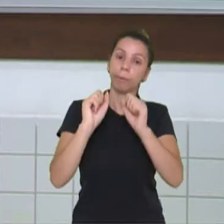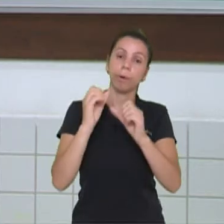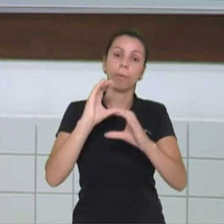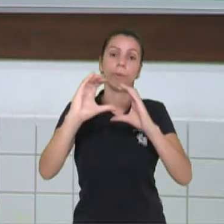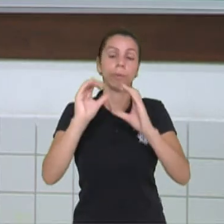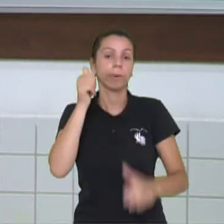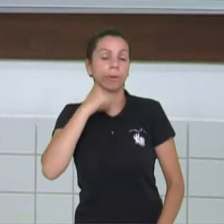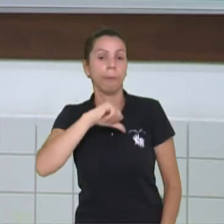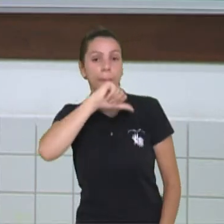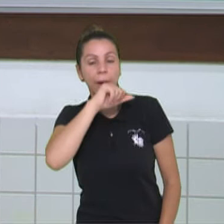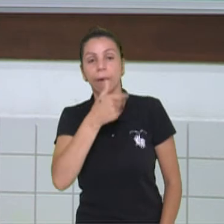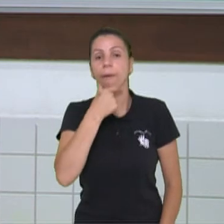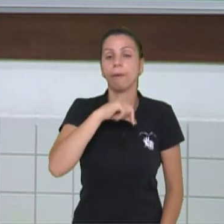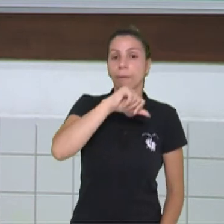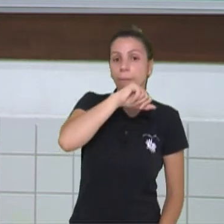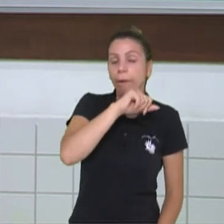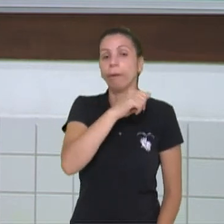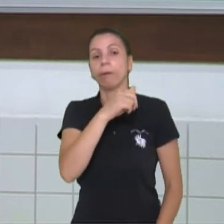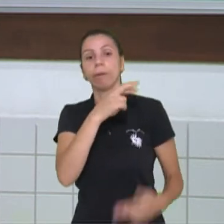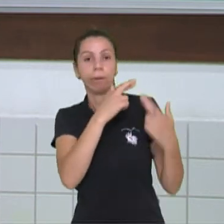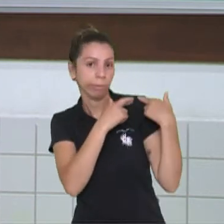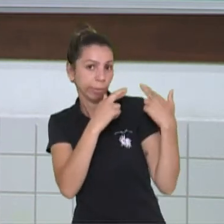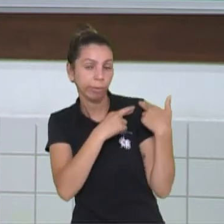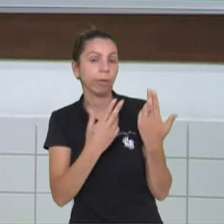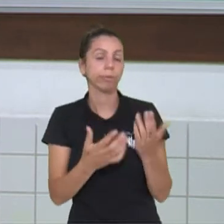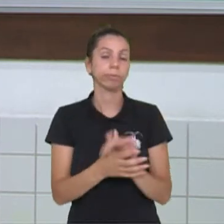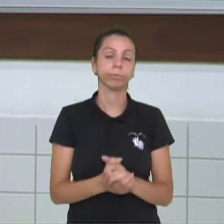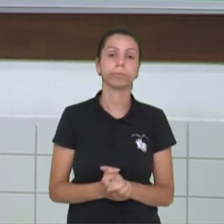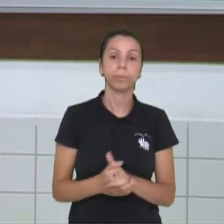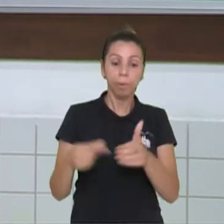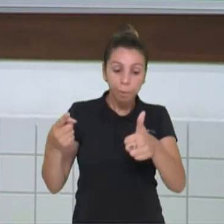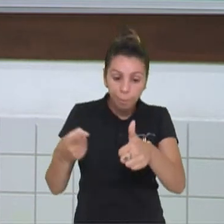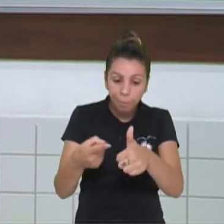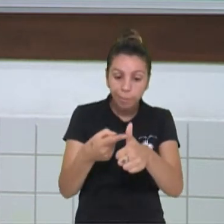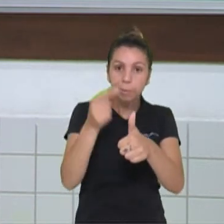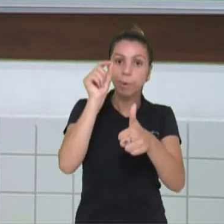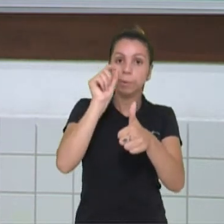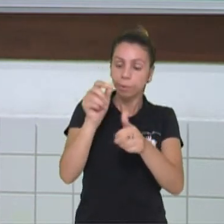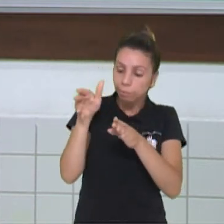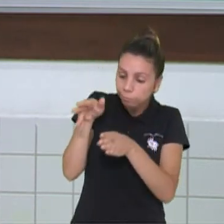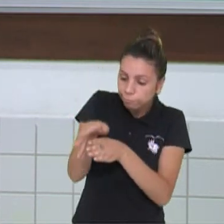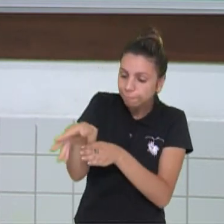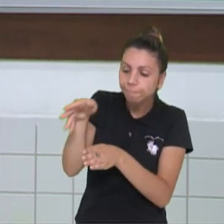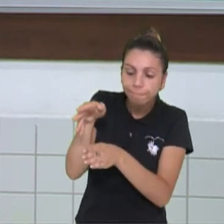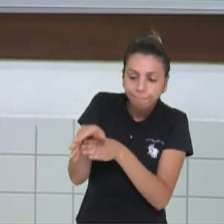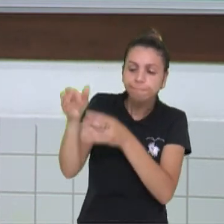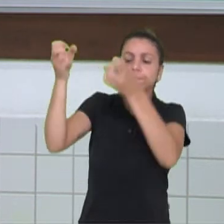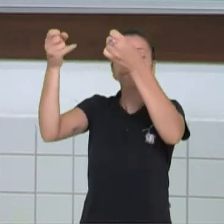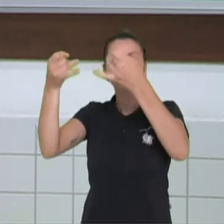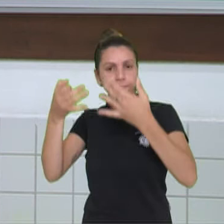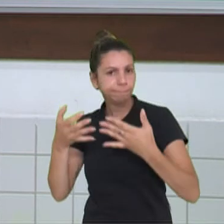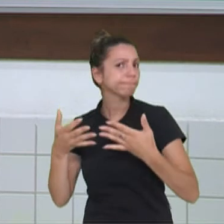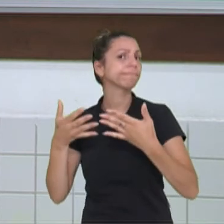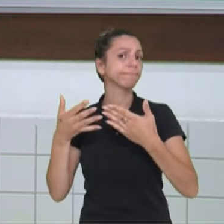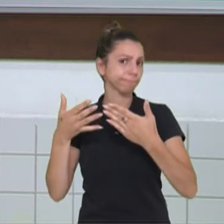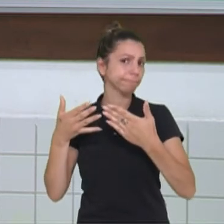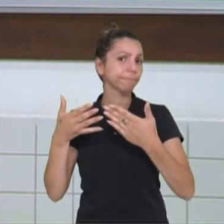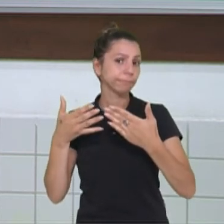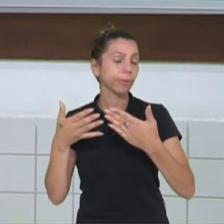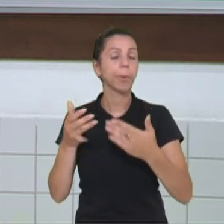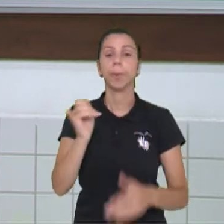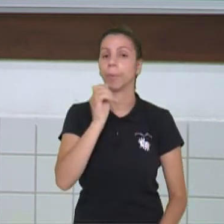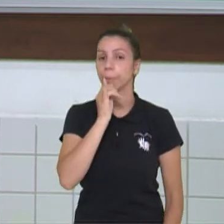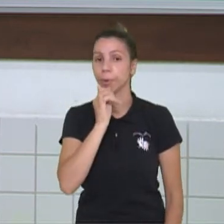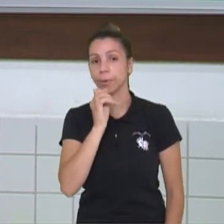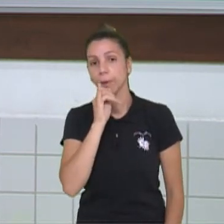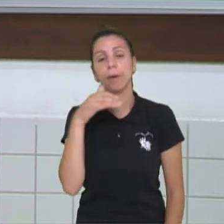você está infringindo essa regra. Então, o primeiro passo é orientar, é explicar para você, por